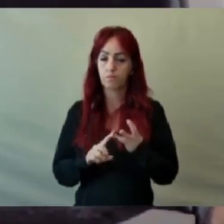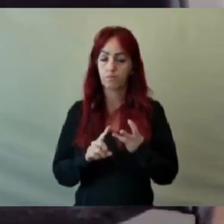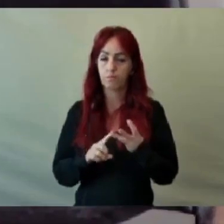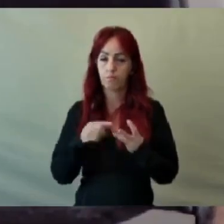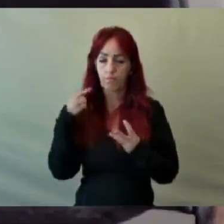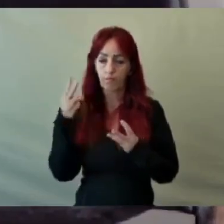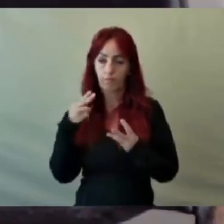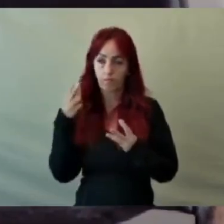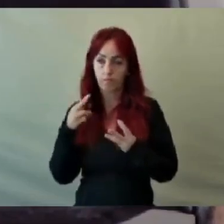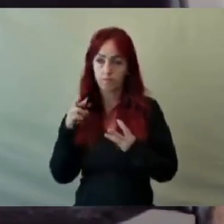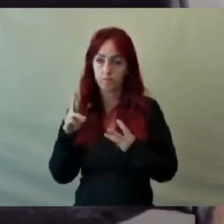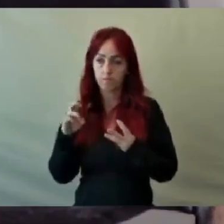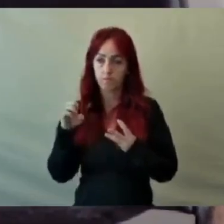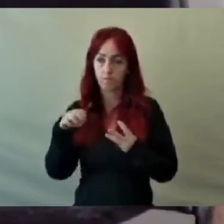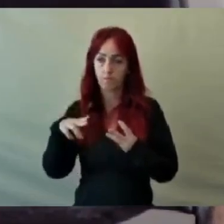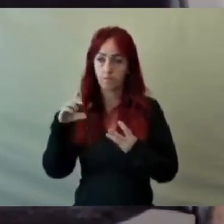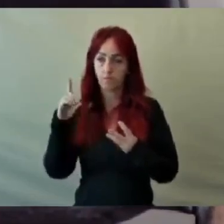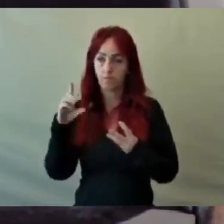Gomes?